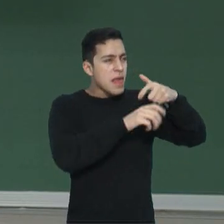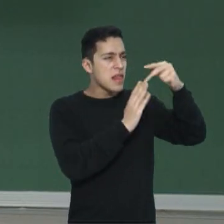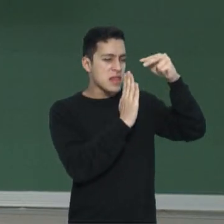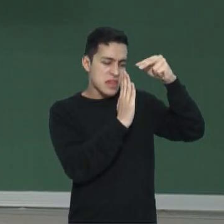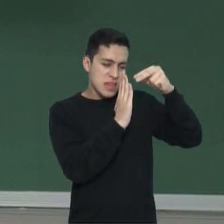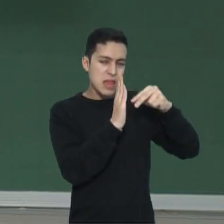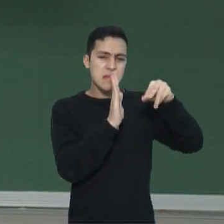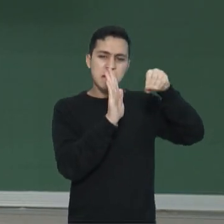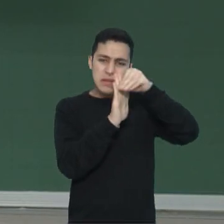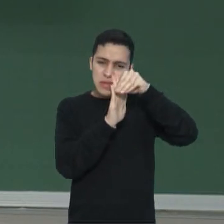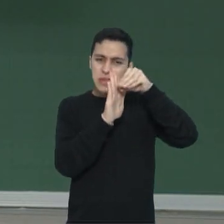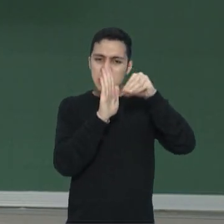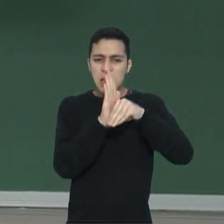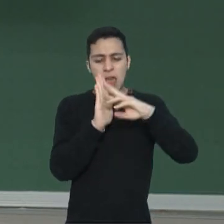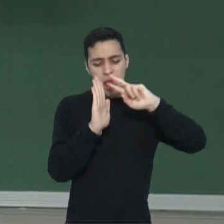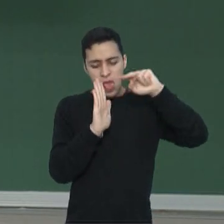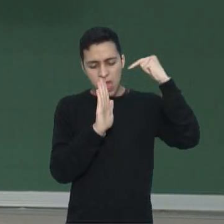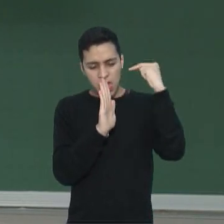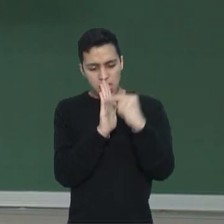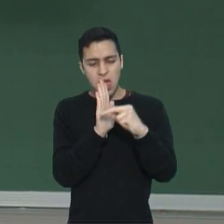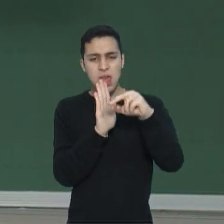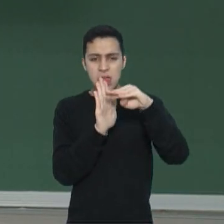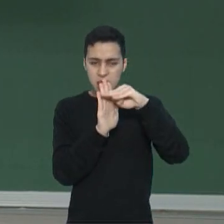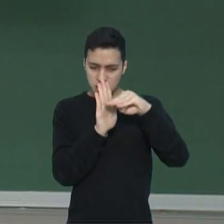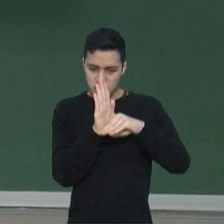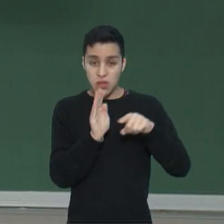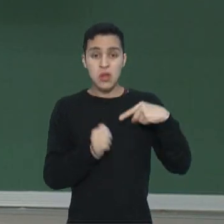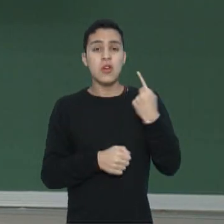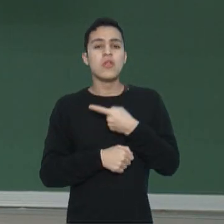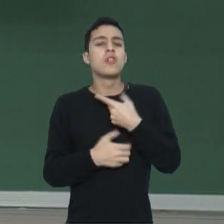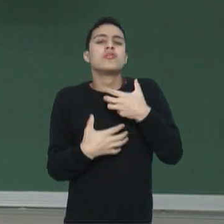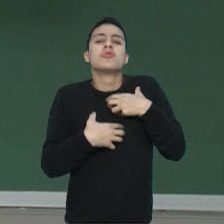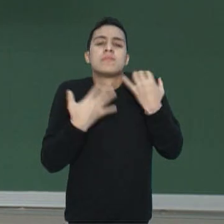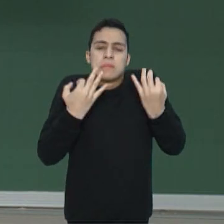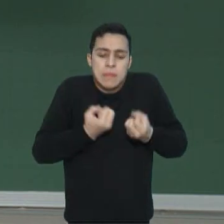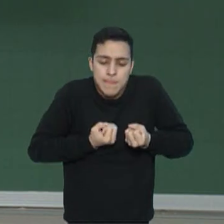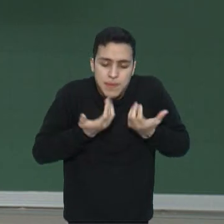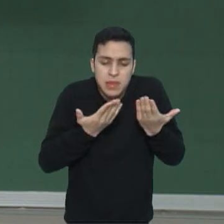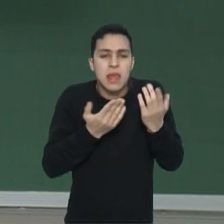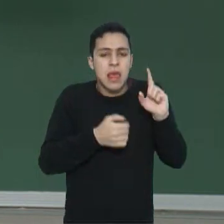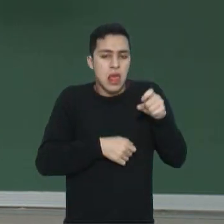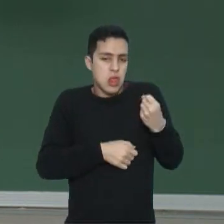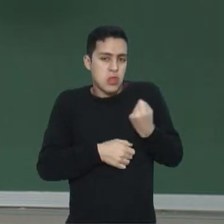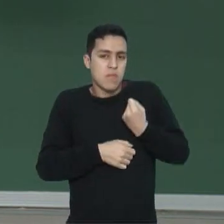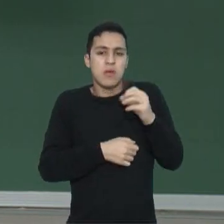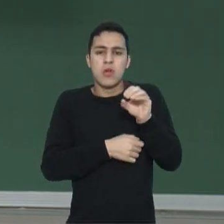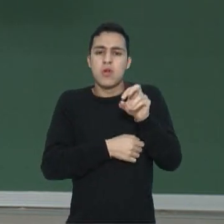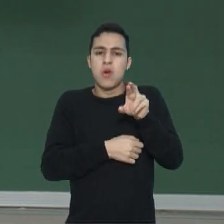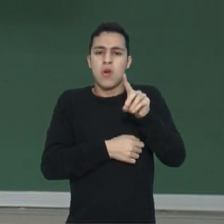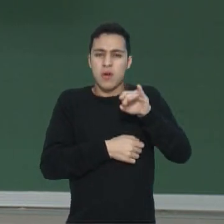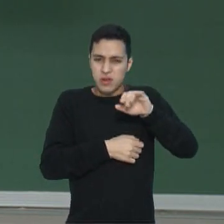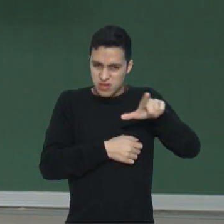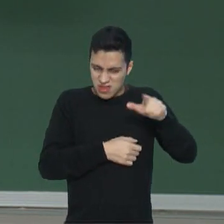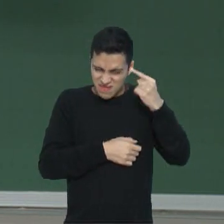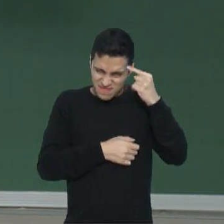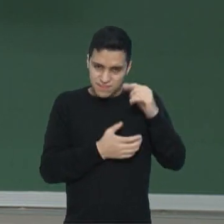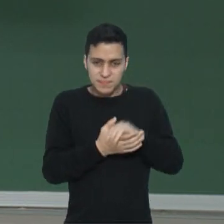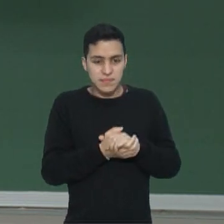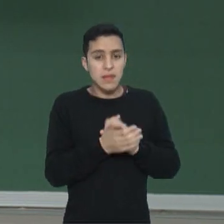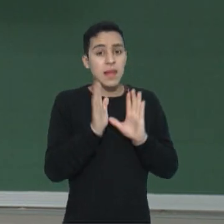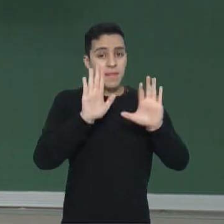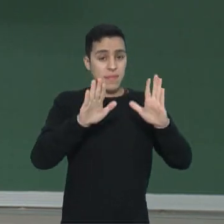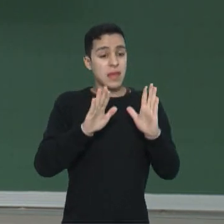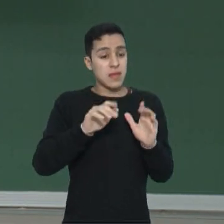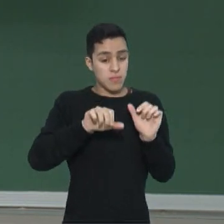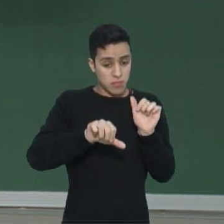a ordem. Então, nós falamos o número ordinal, certo? Quando chegar no